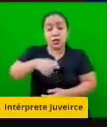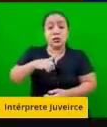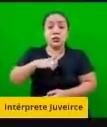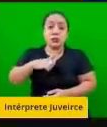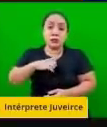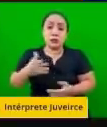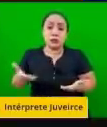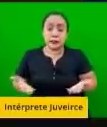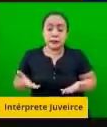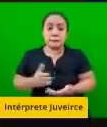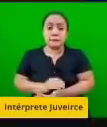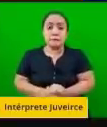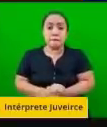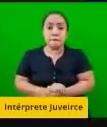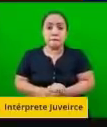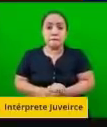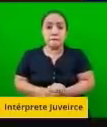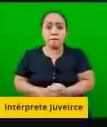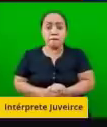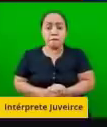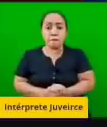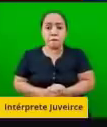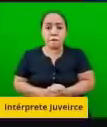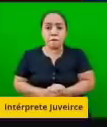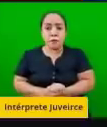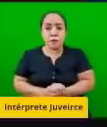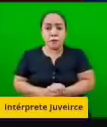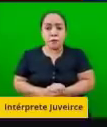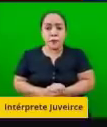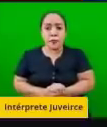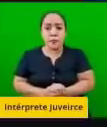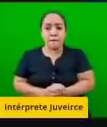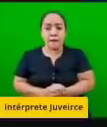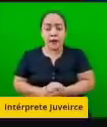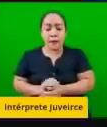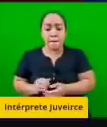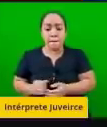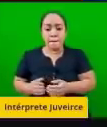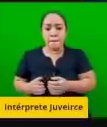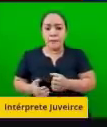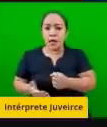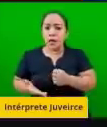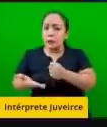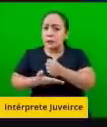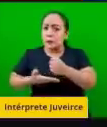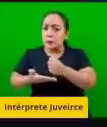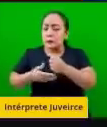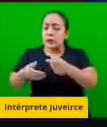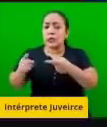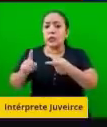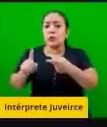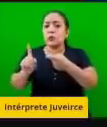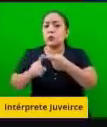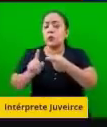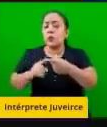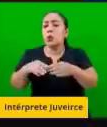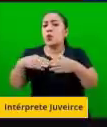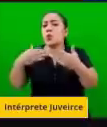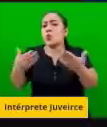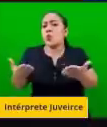habilidade, eu preciso também, a princípio, delimitar qual habilidade, ou